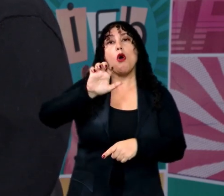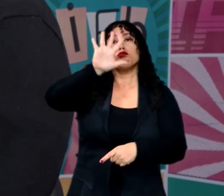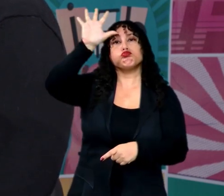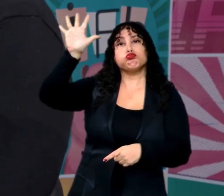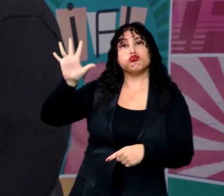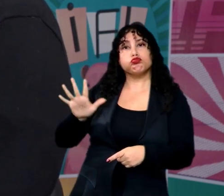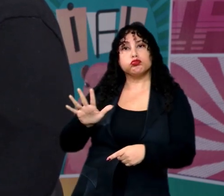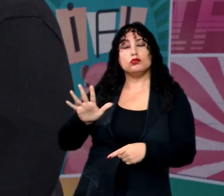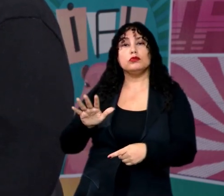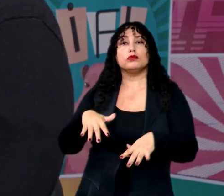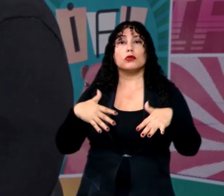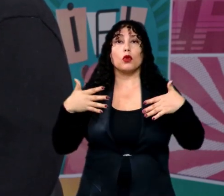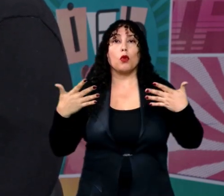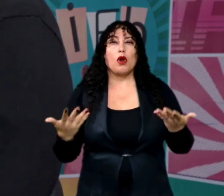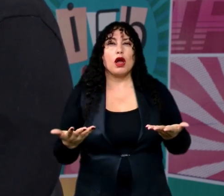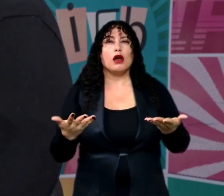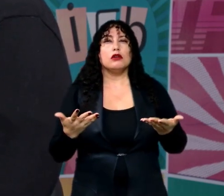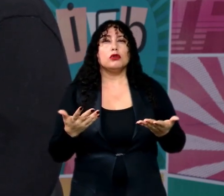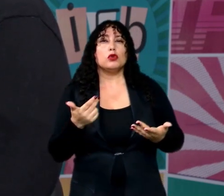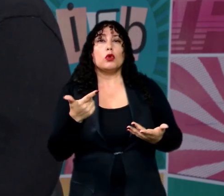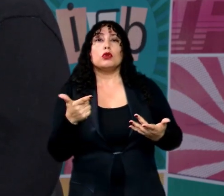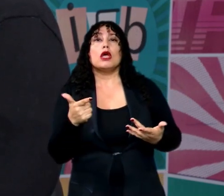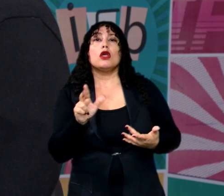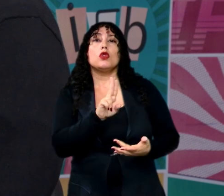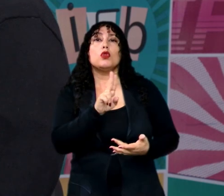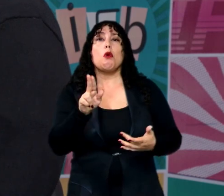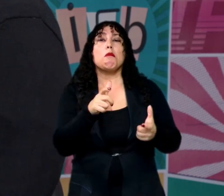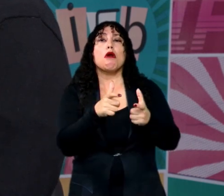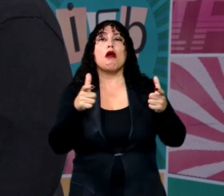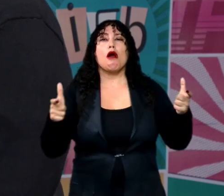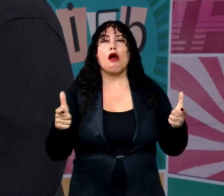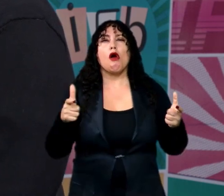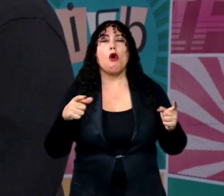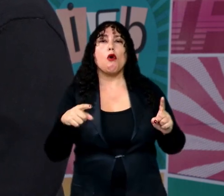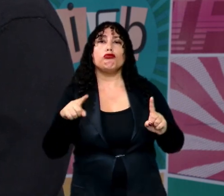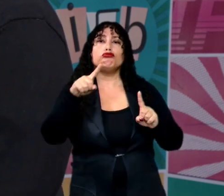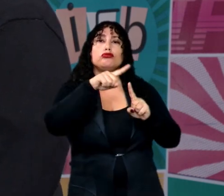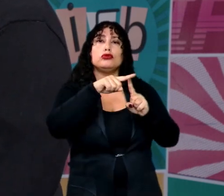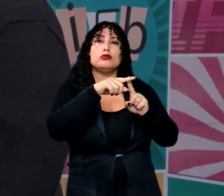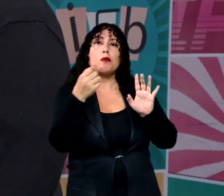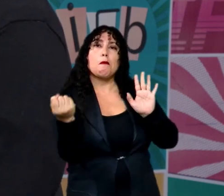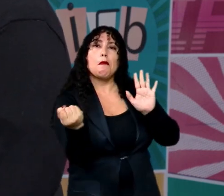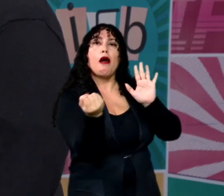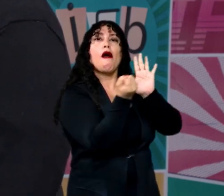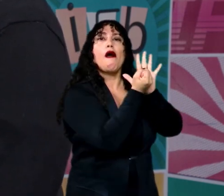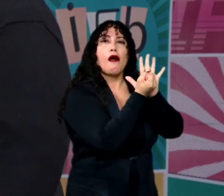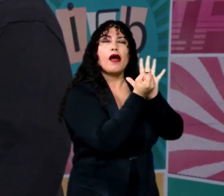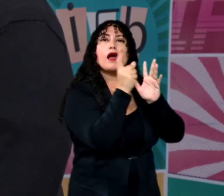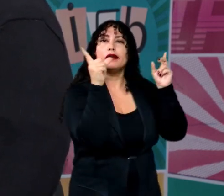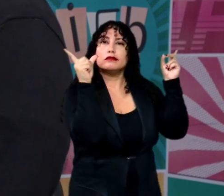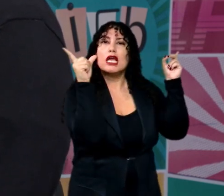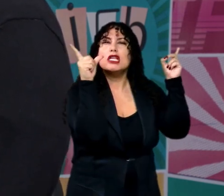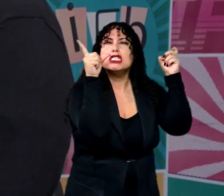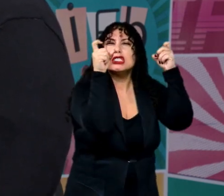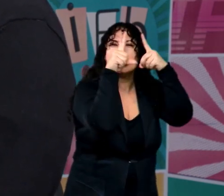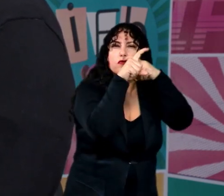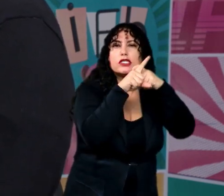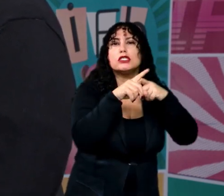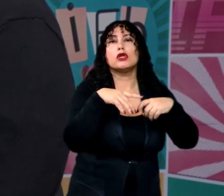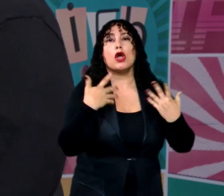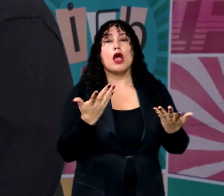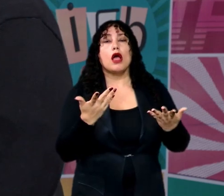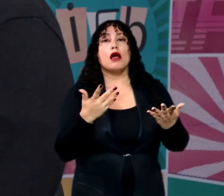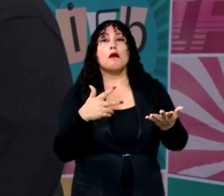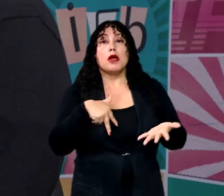quando não são grandes nomes ou não tem um estilo mais marcado, é difícil. Mesmo assim, é difícil. Então, quando é uma dança